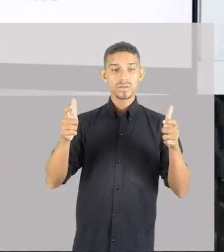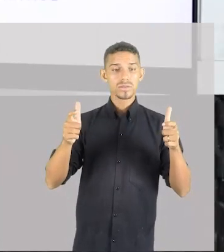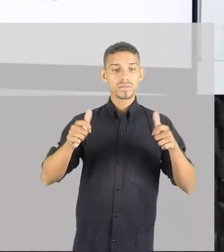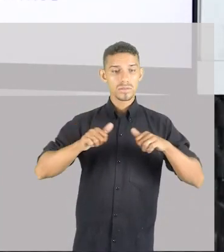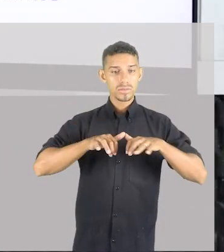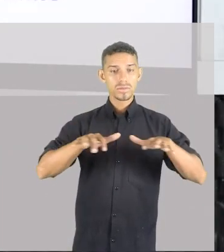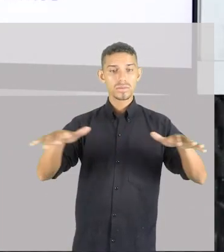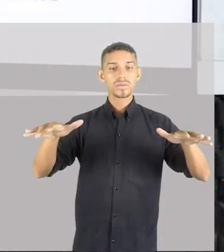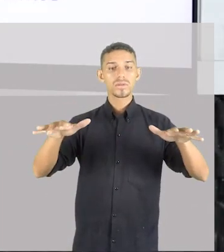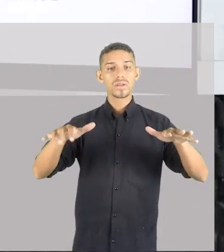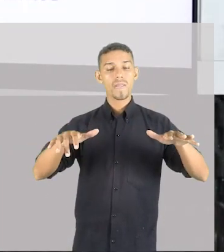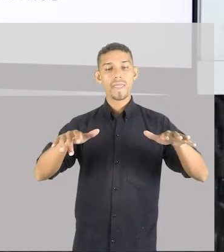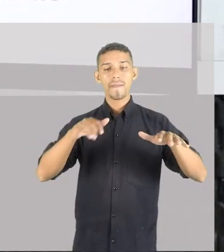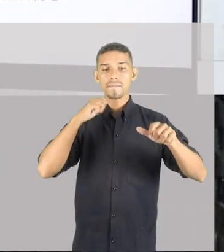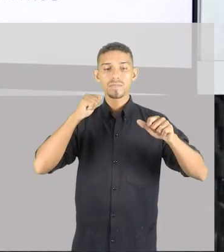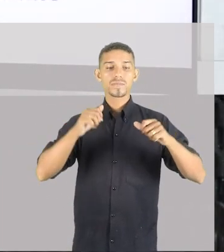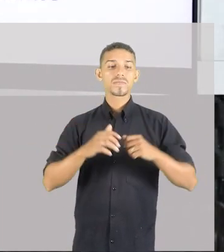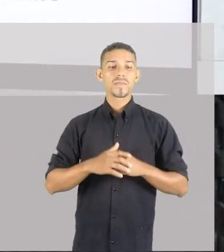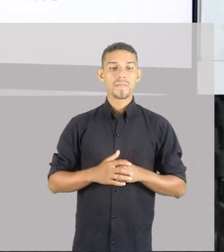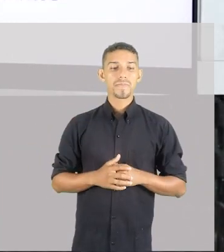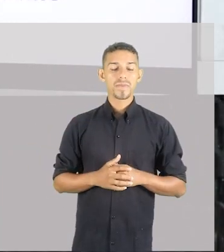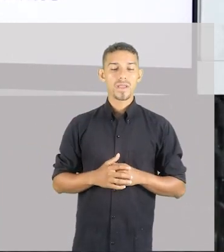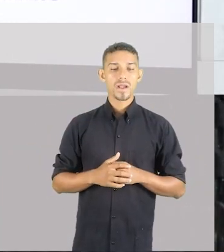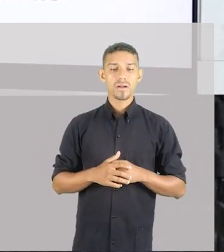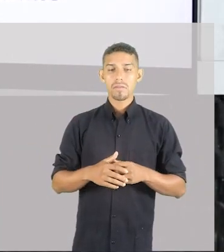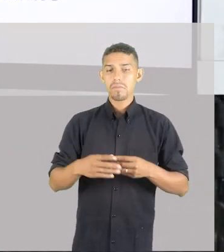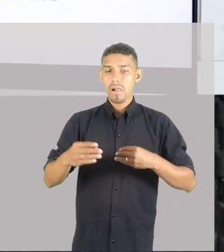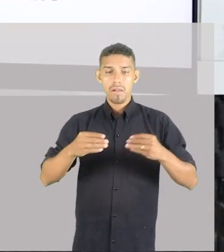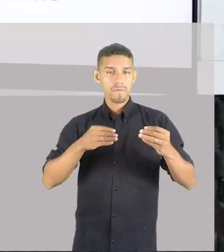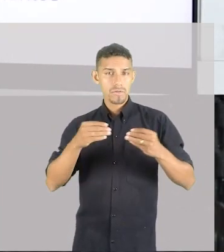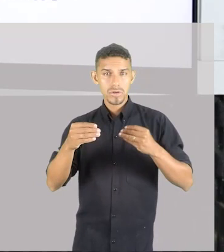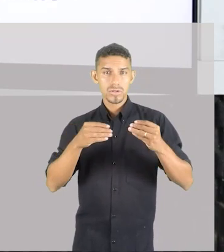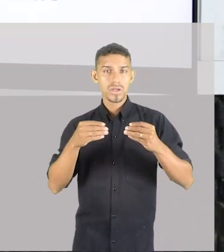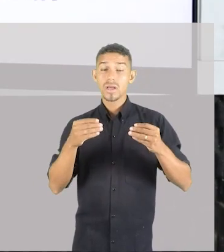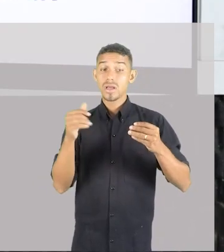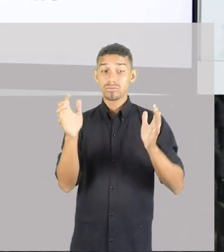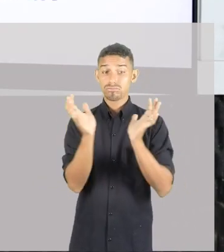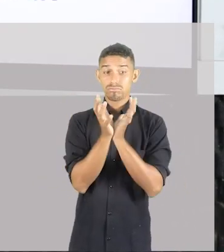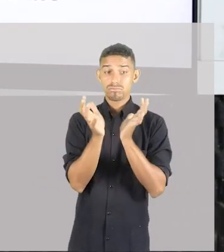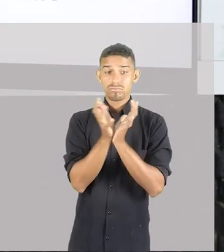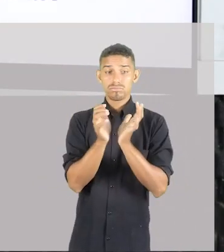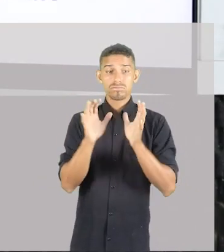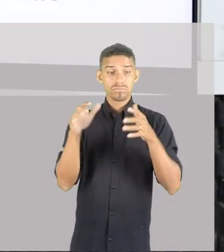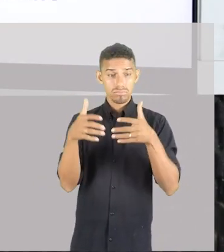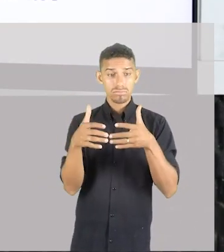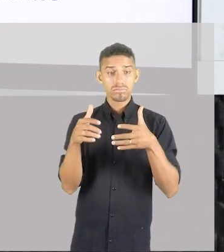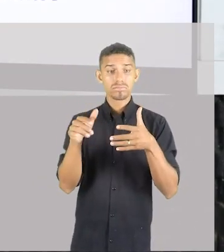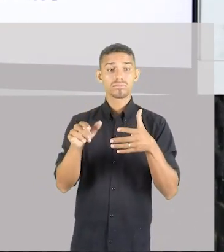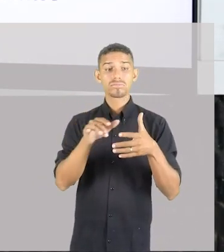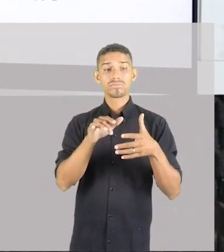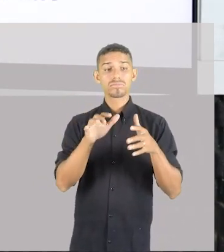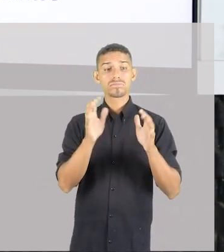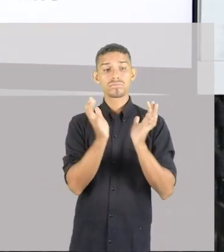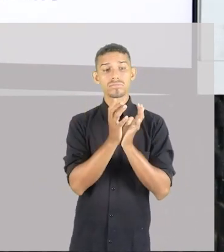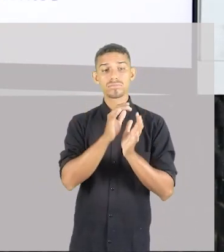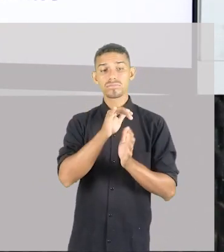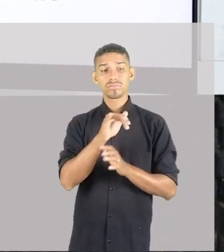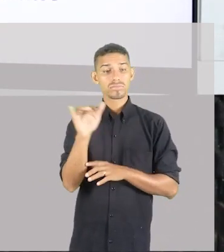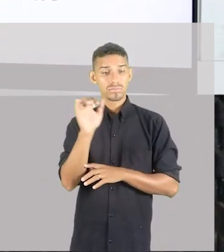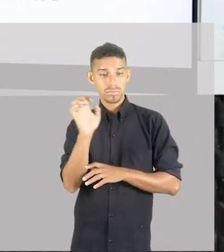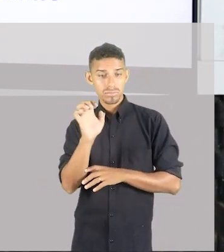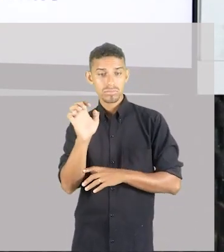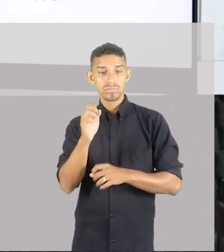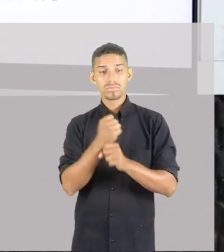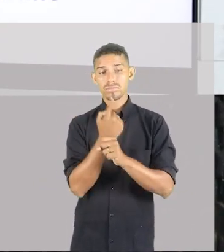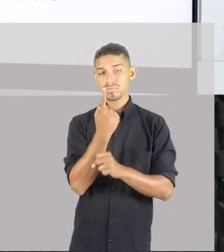H um movimento mais espacate e mais fluidez é os clubes gis da da década de 70 Aí surge também